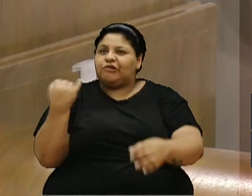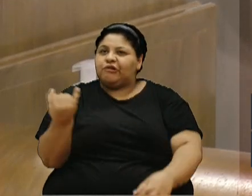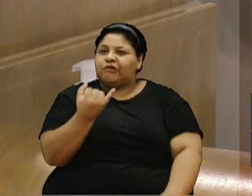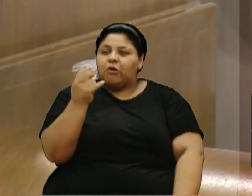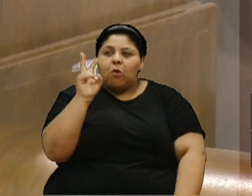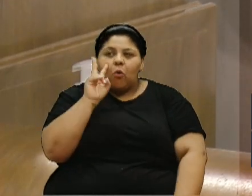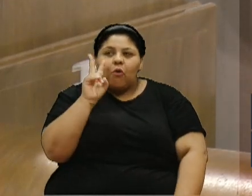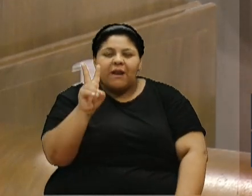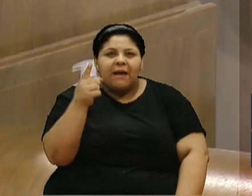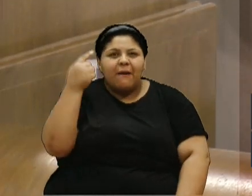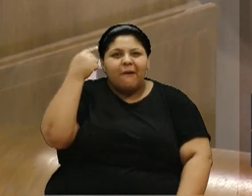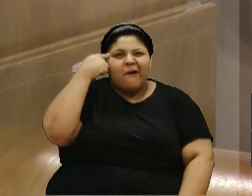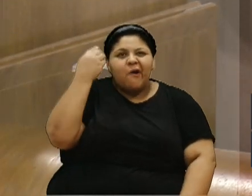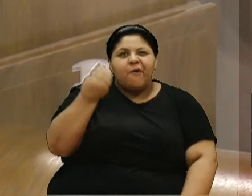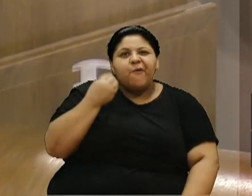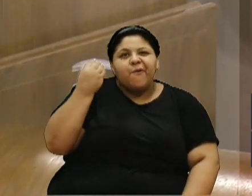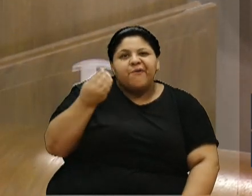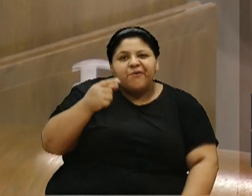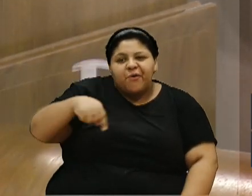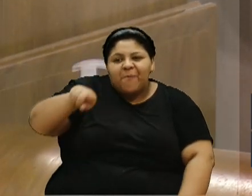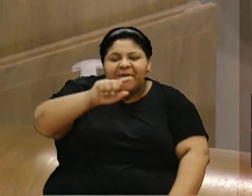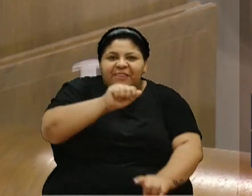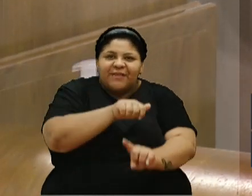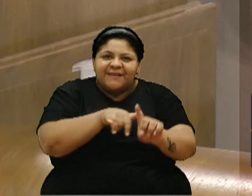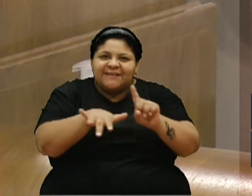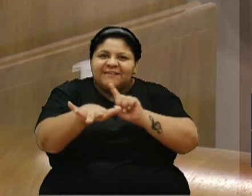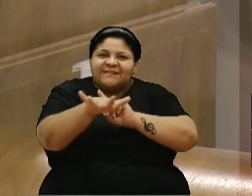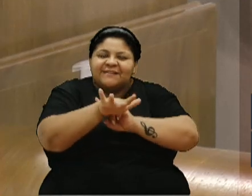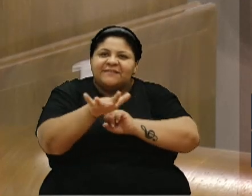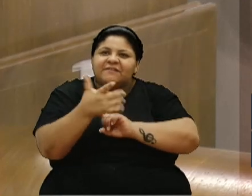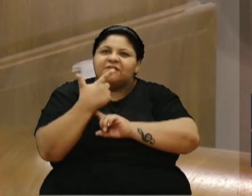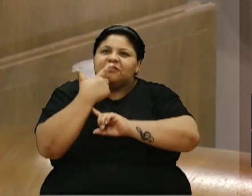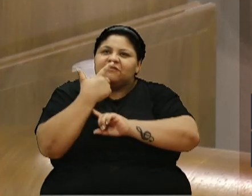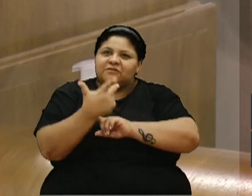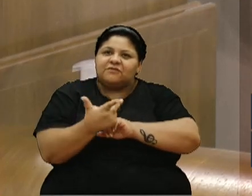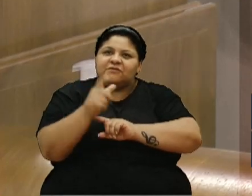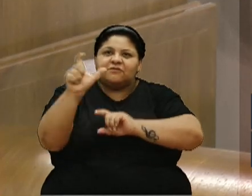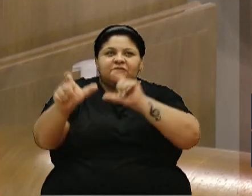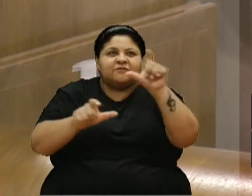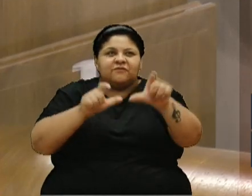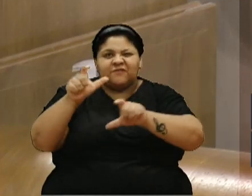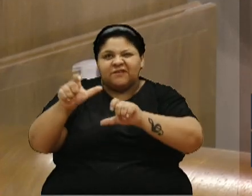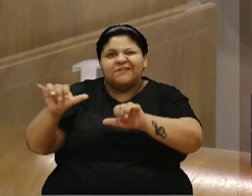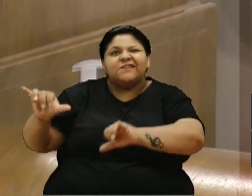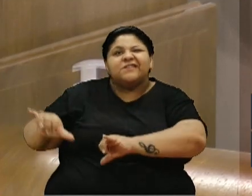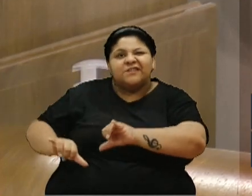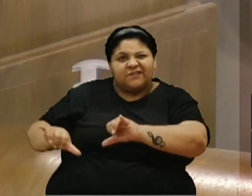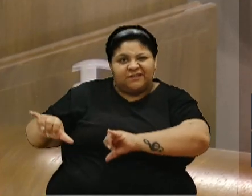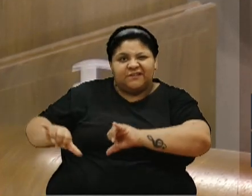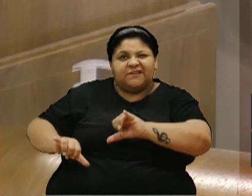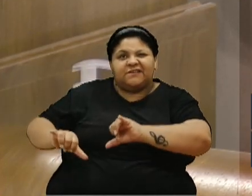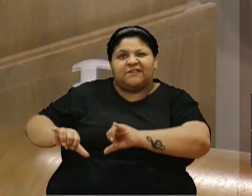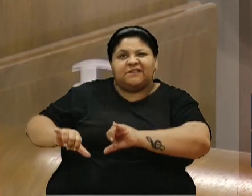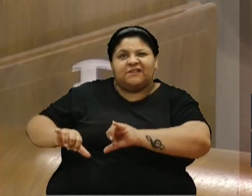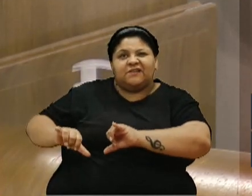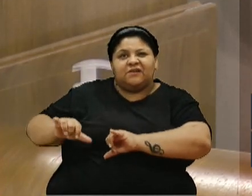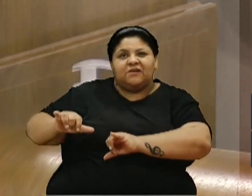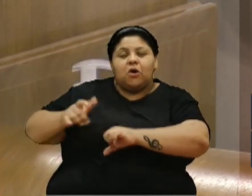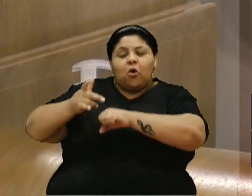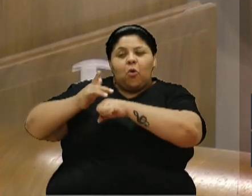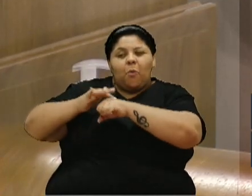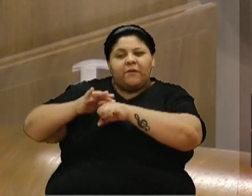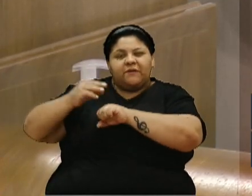olhar e pensar como que a nossa sociedade trata as pessoas que sofrem com adoecimento